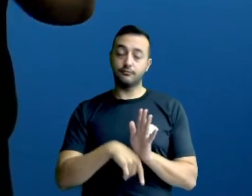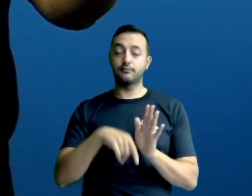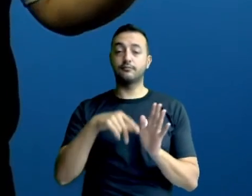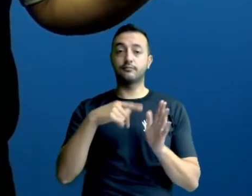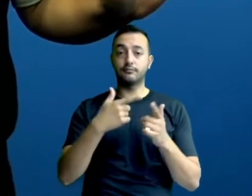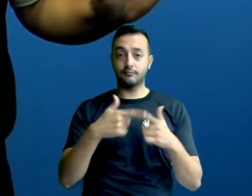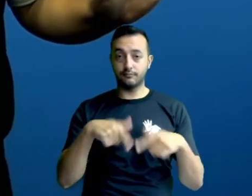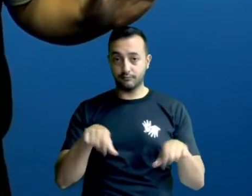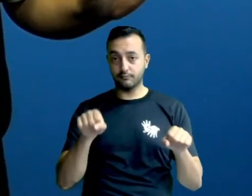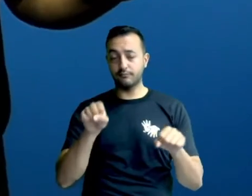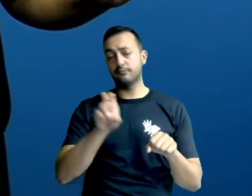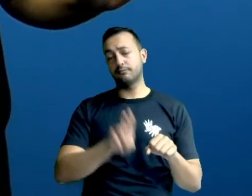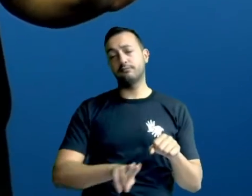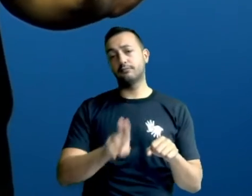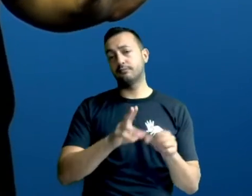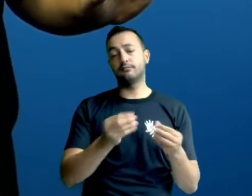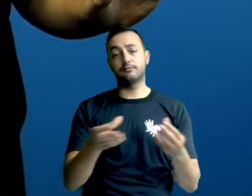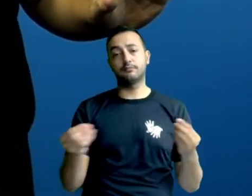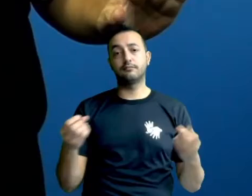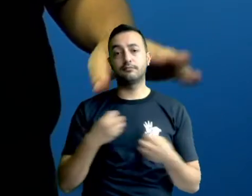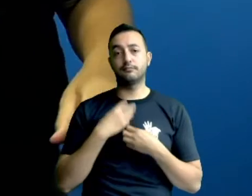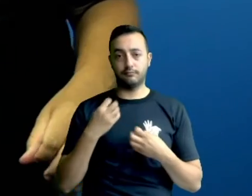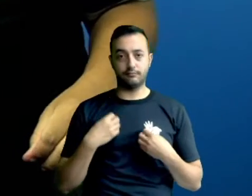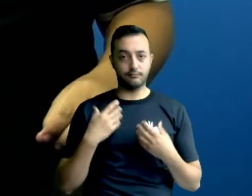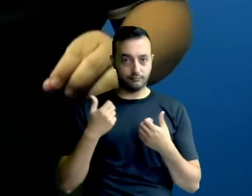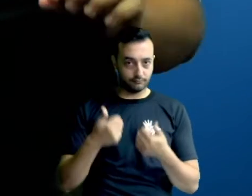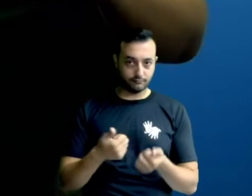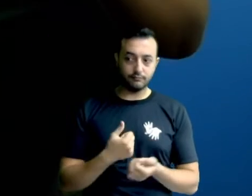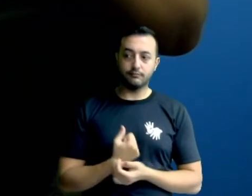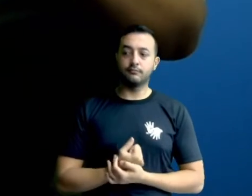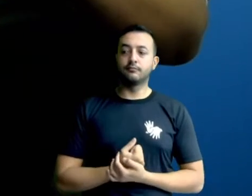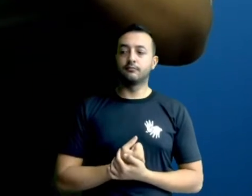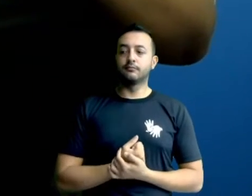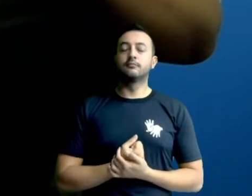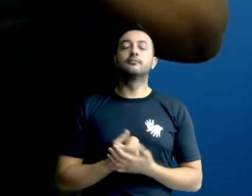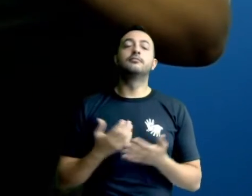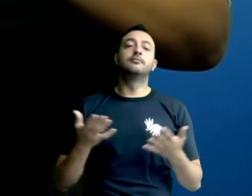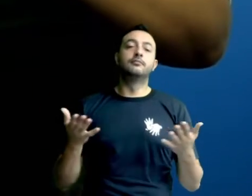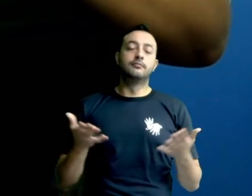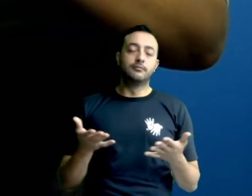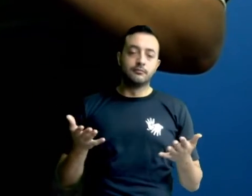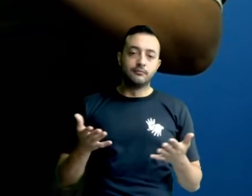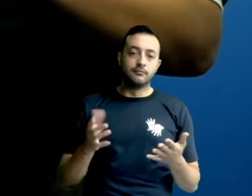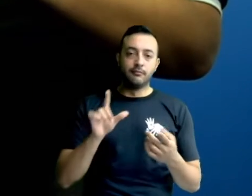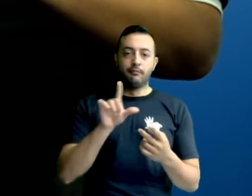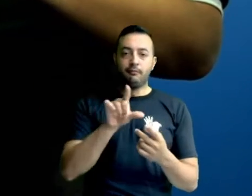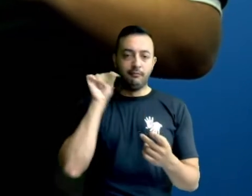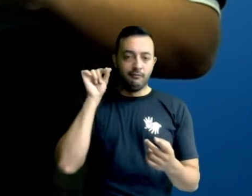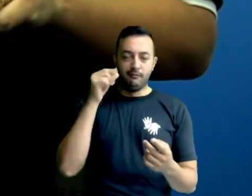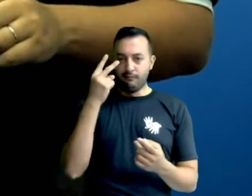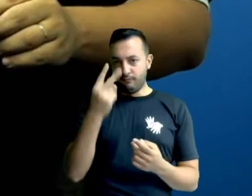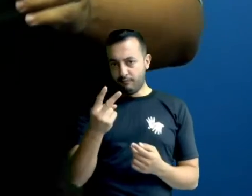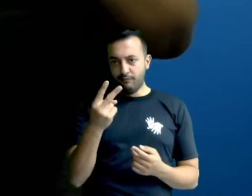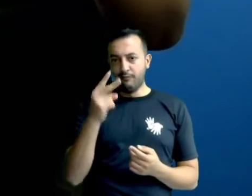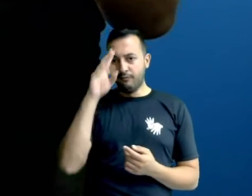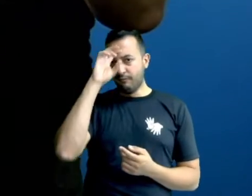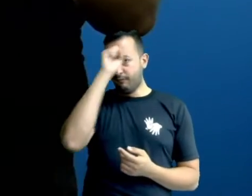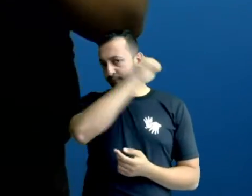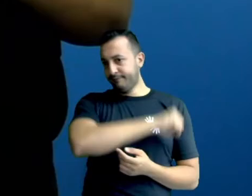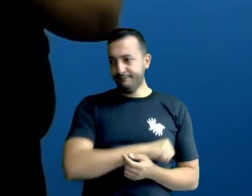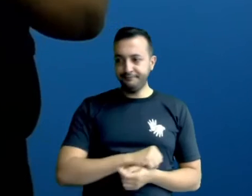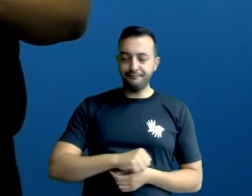são amplos e utilizados na maioria dos poemas, tá bom, gente? Hoje eu vou pegar 2 para a gente aprender.